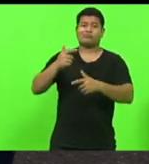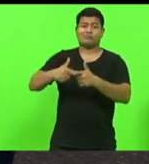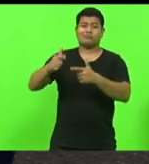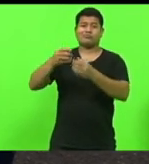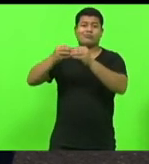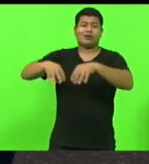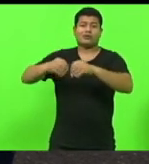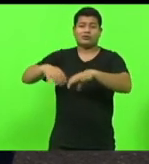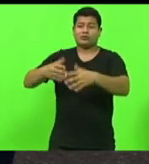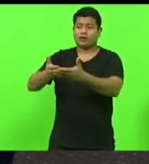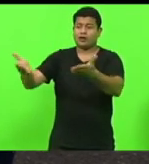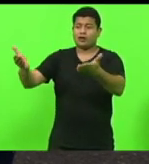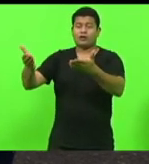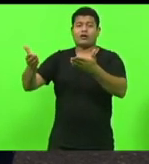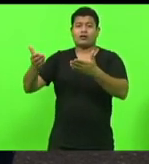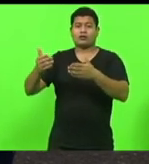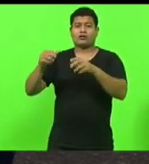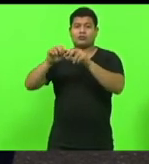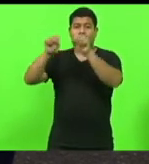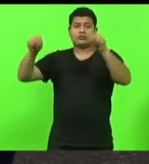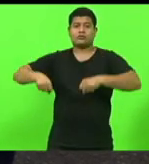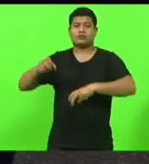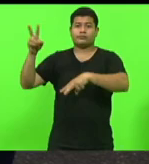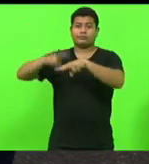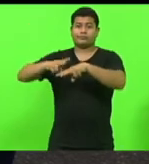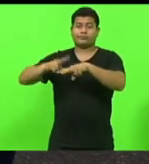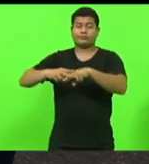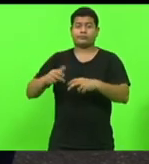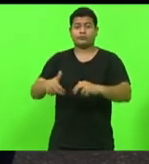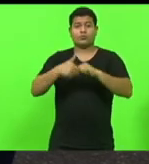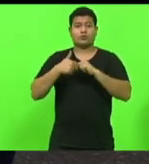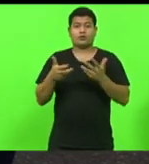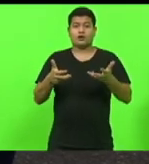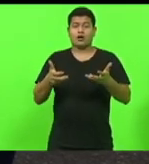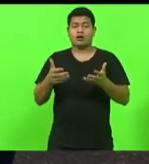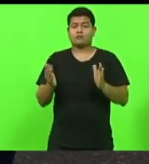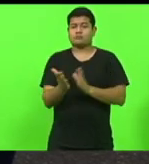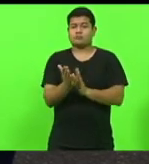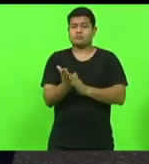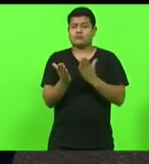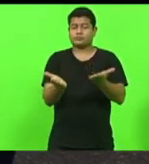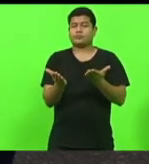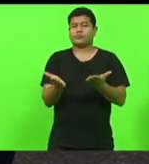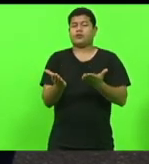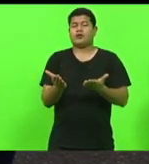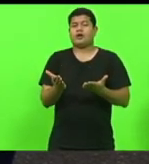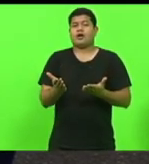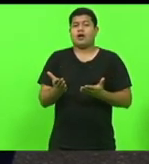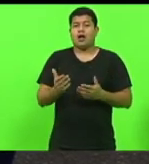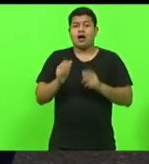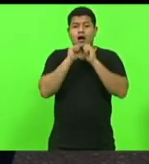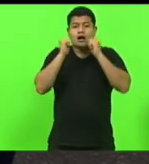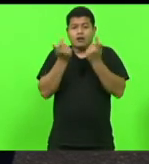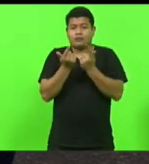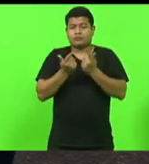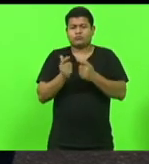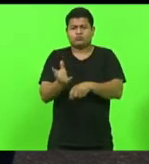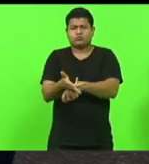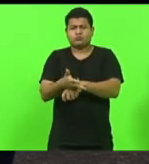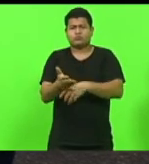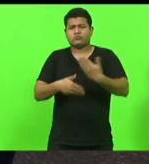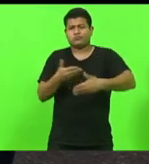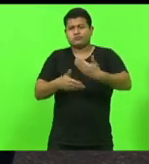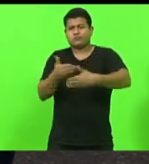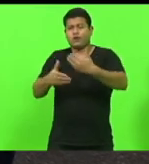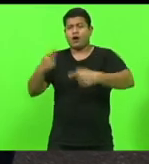Santa Catarina. Por isso, quero parabenizar a Assembleia pela forma célere do debate, por poder estar aqui